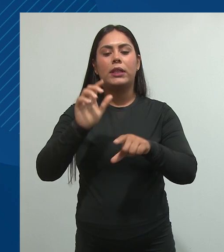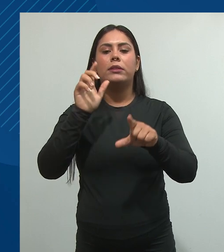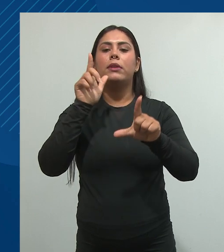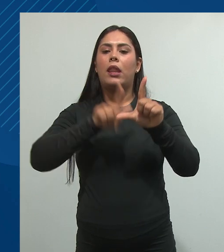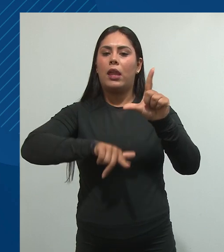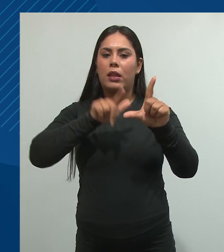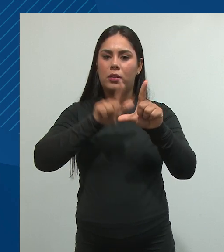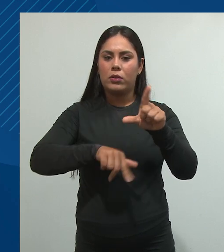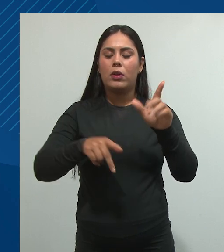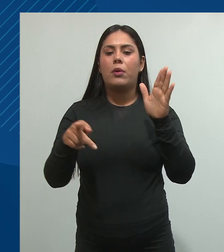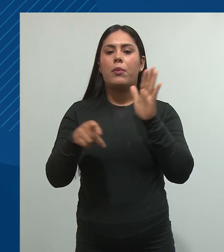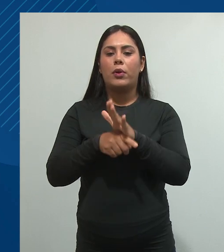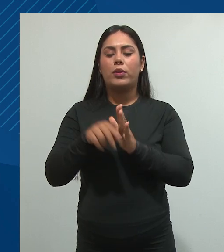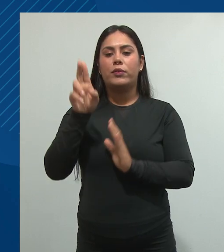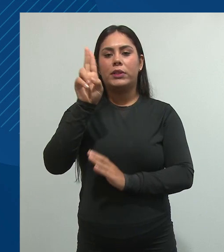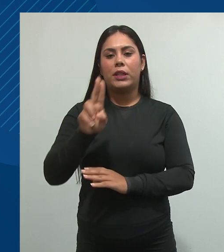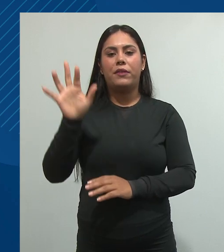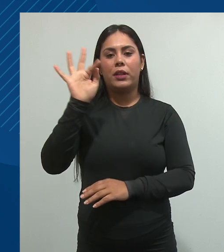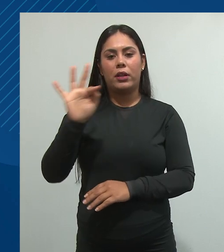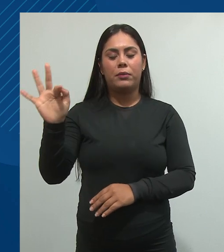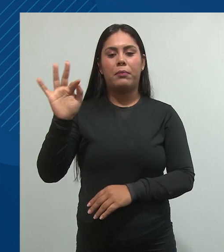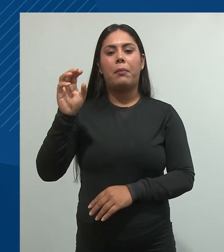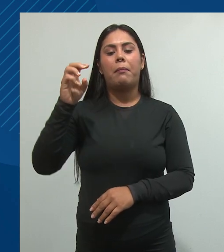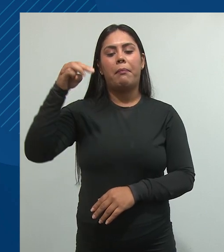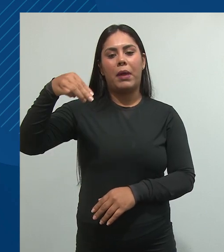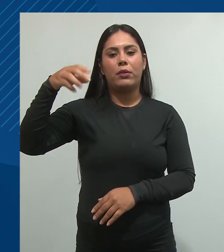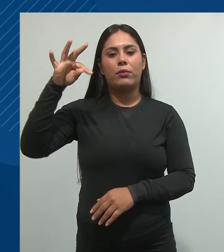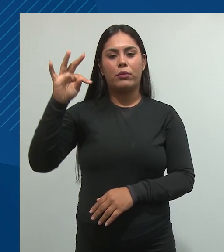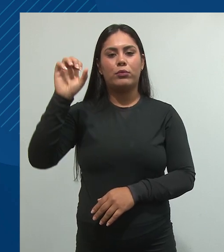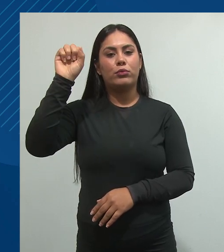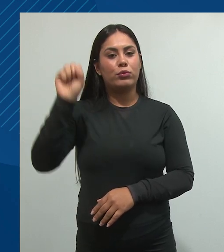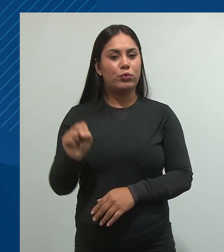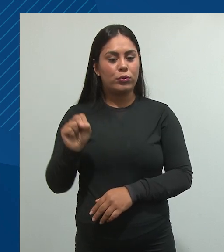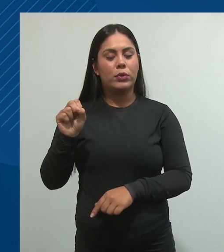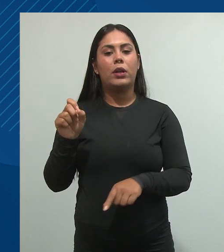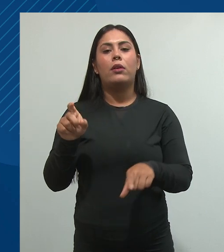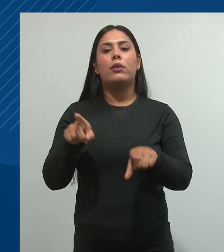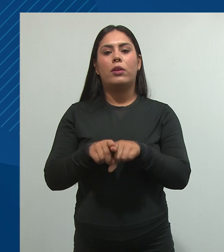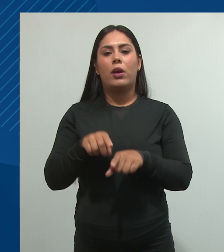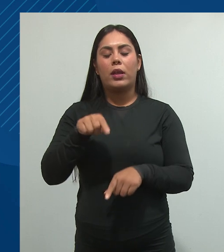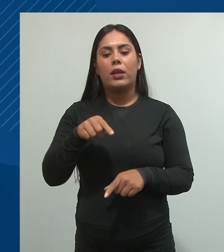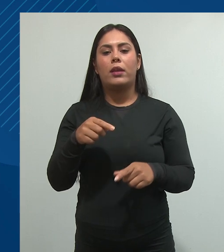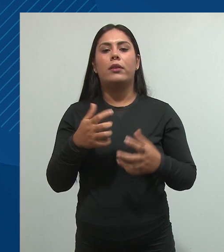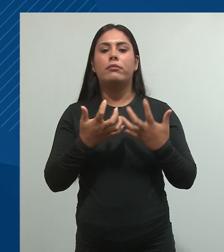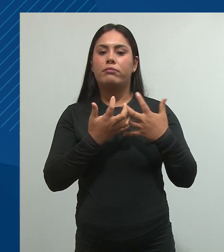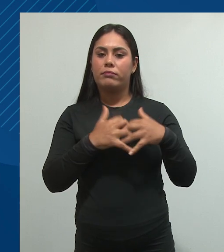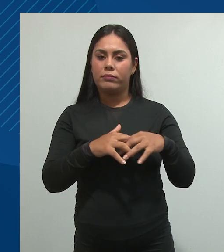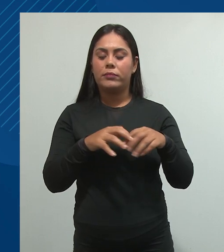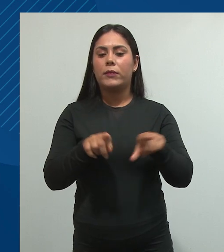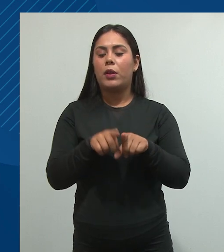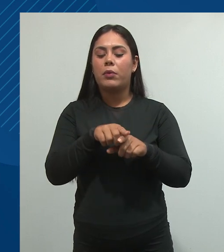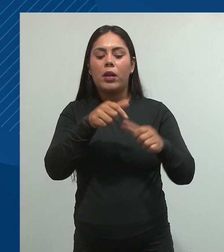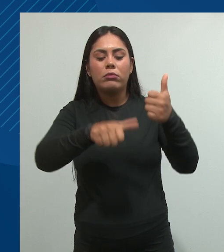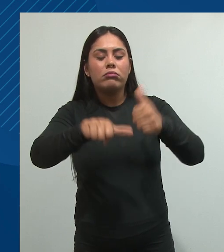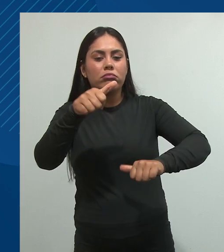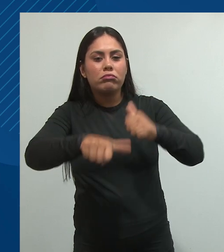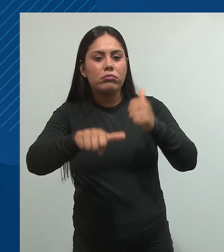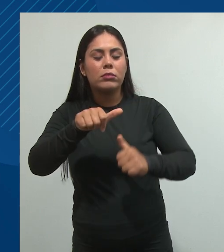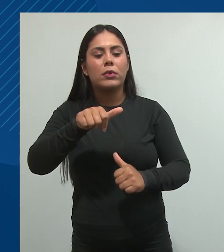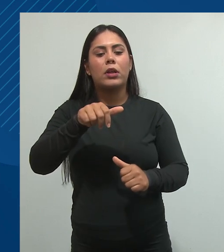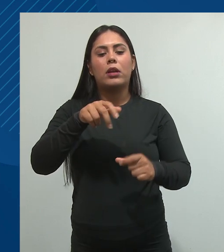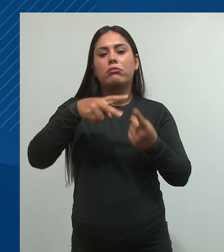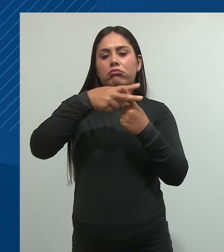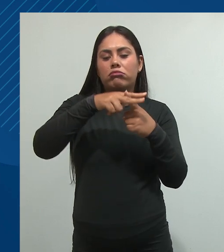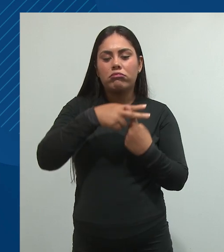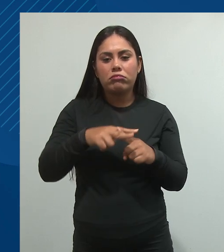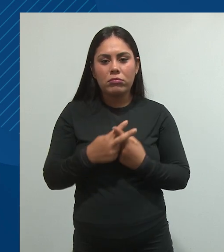Universidade Federal de Mato Grosso do Sul. E estou aqui em Rondônia desde 2014 no Instituto Federal. E atuo com revisão de textos, de